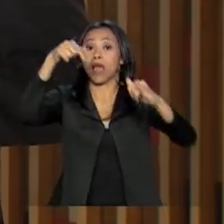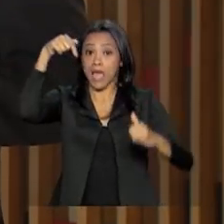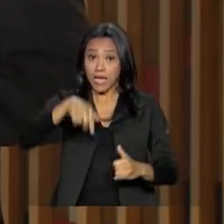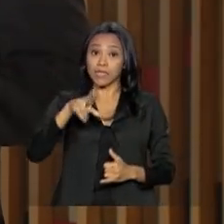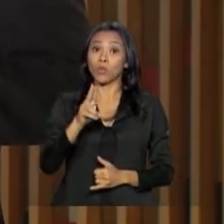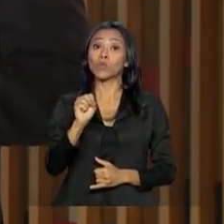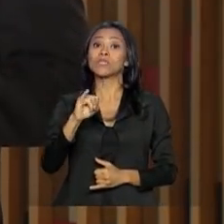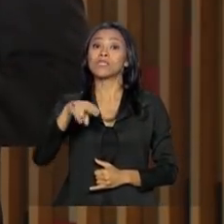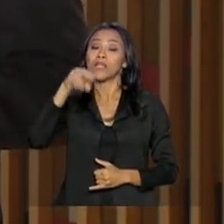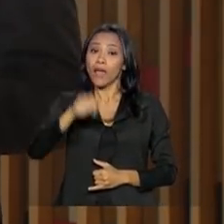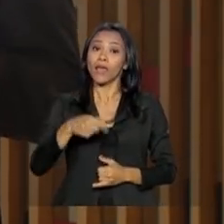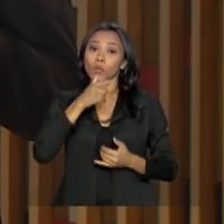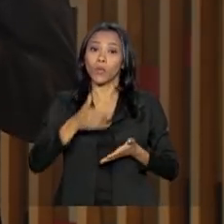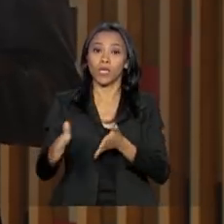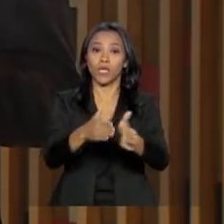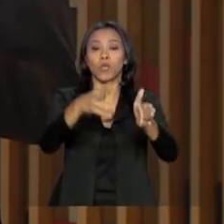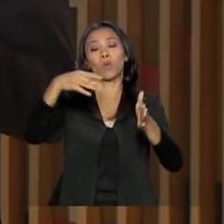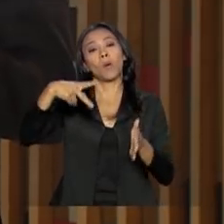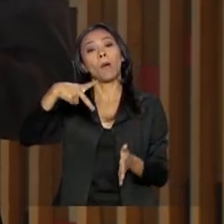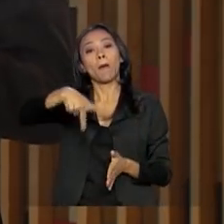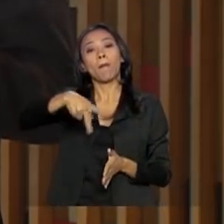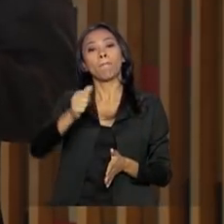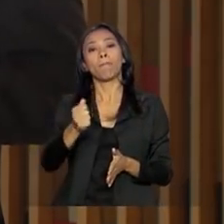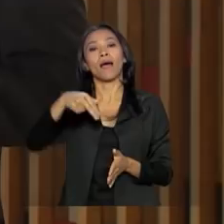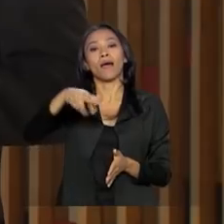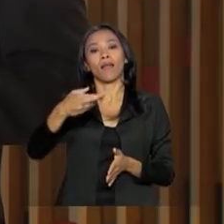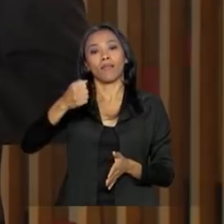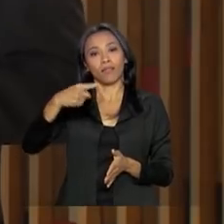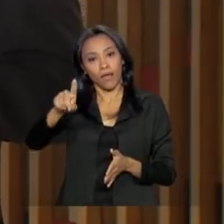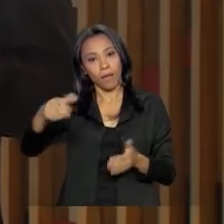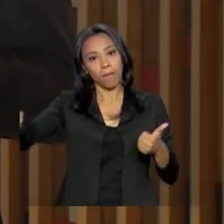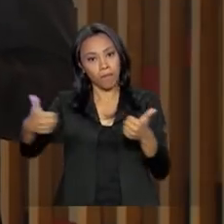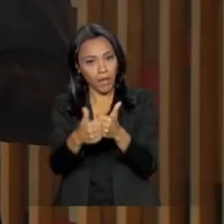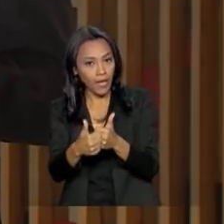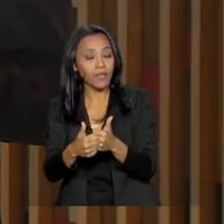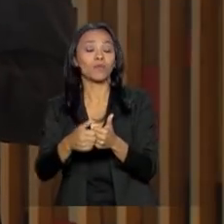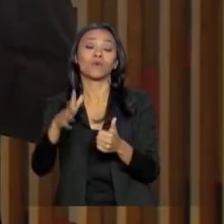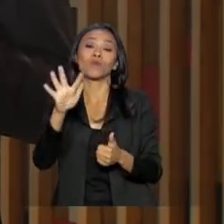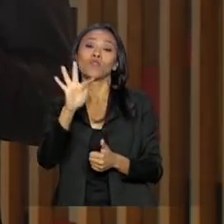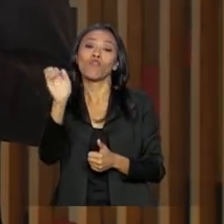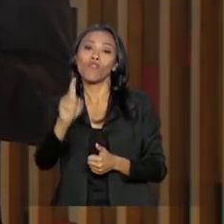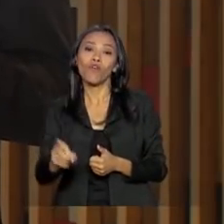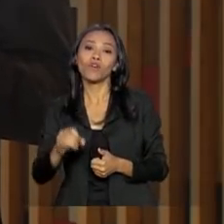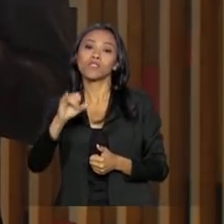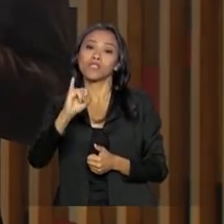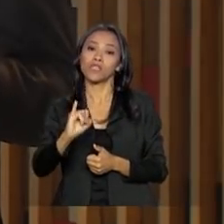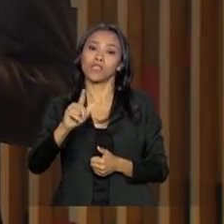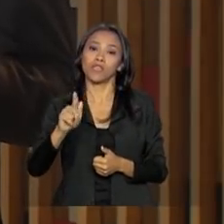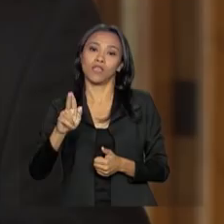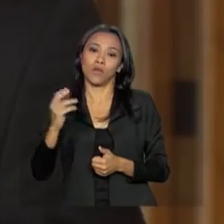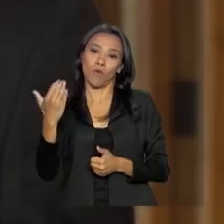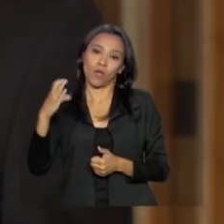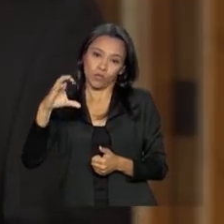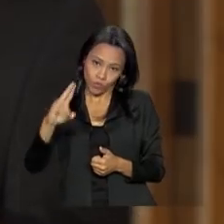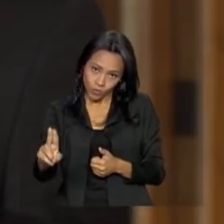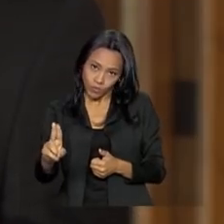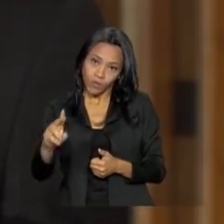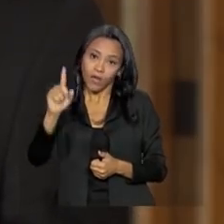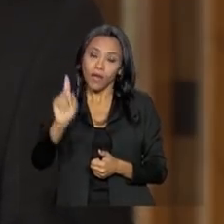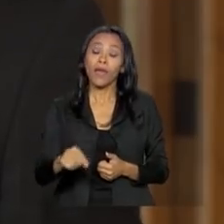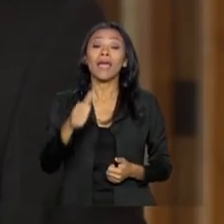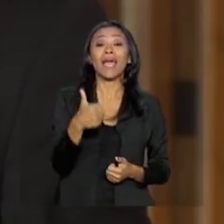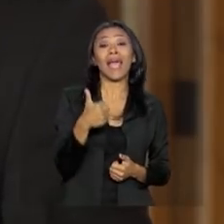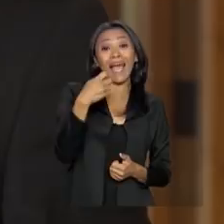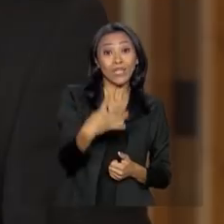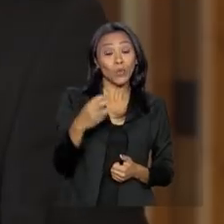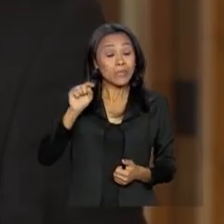localizada no Rio Paraná Às Margens da cidade de Foz do Iguaçu na chamada Tríplice Fronteira são 14.000